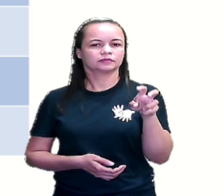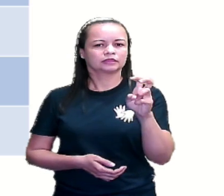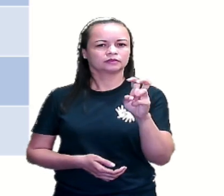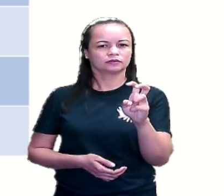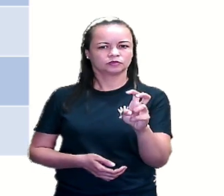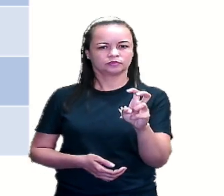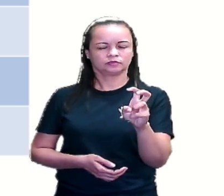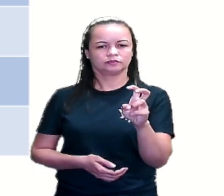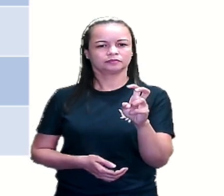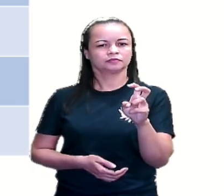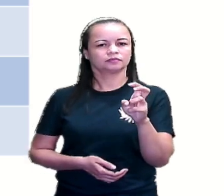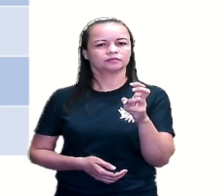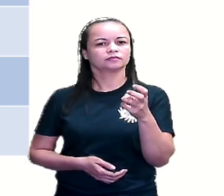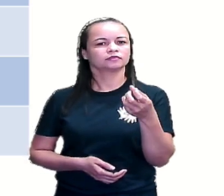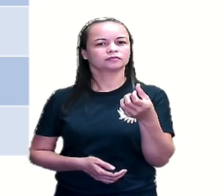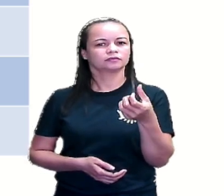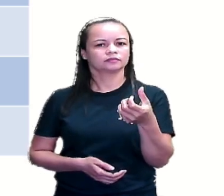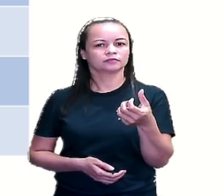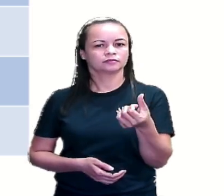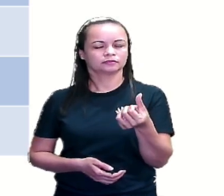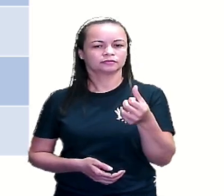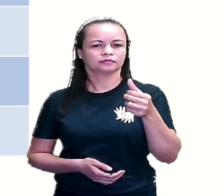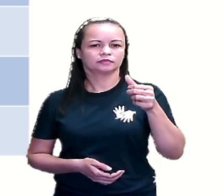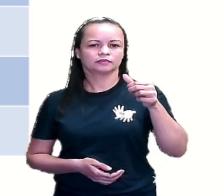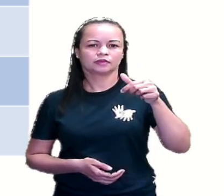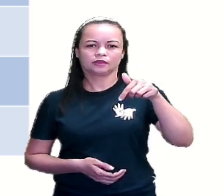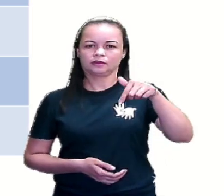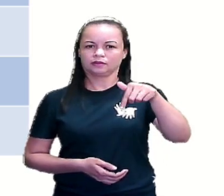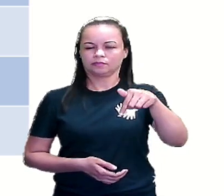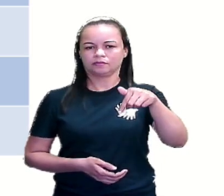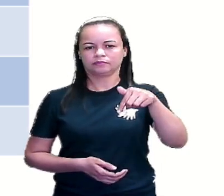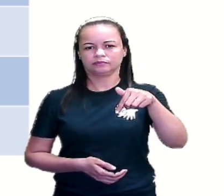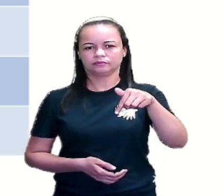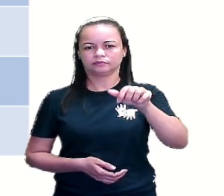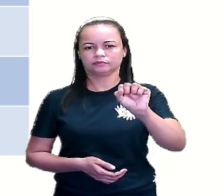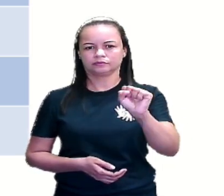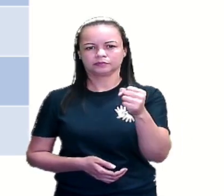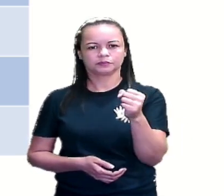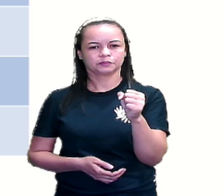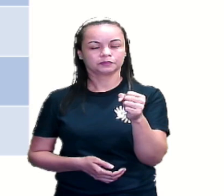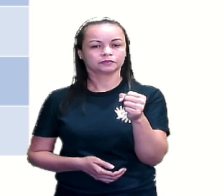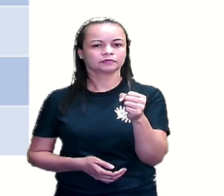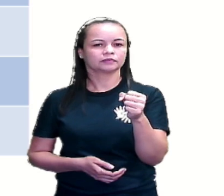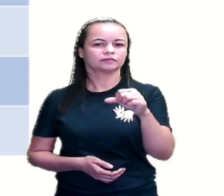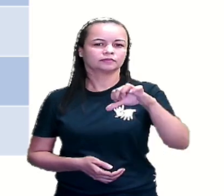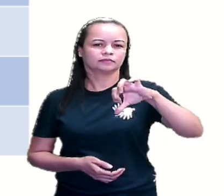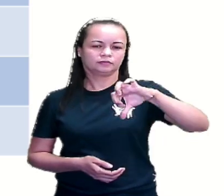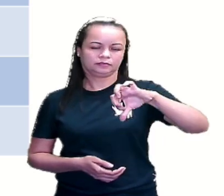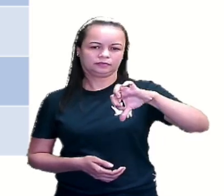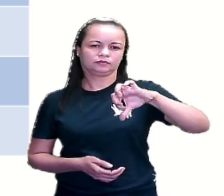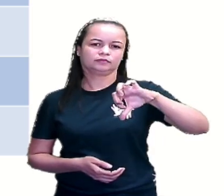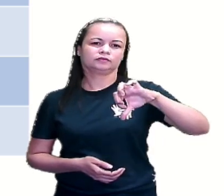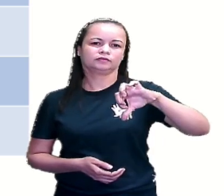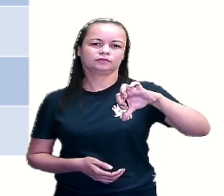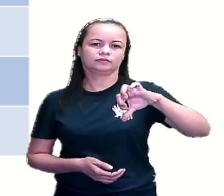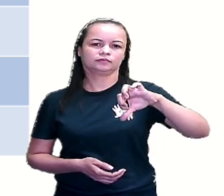5, 6, 7, 8,